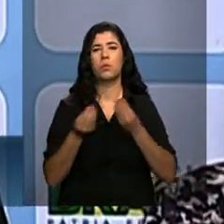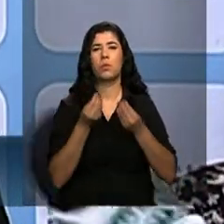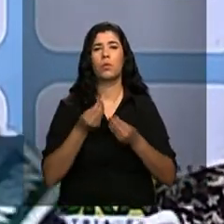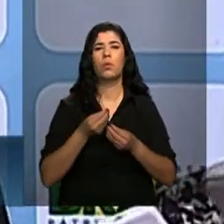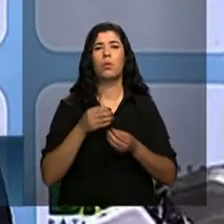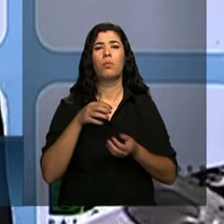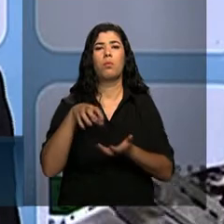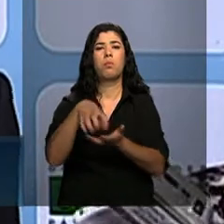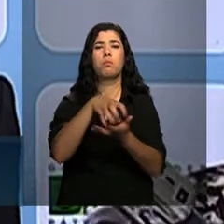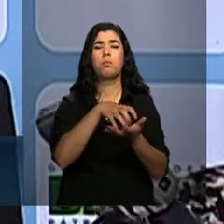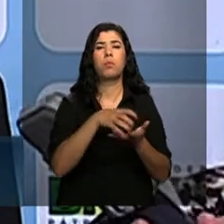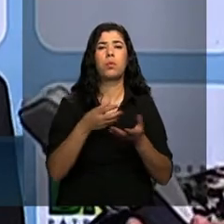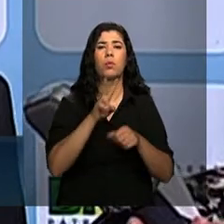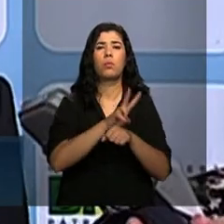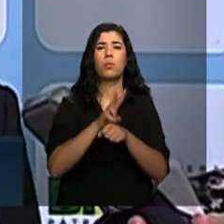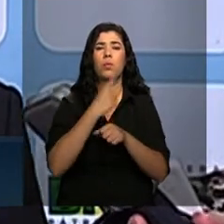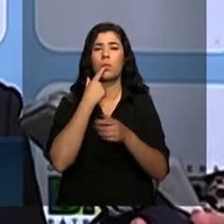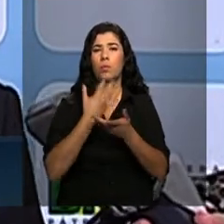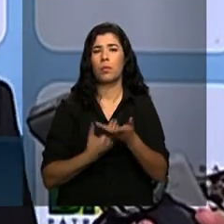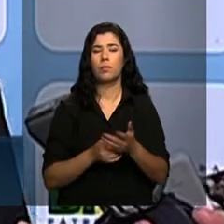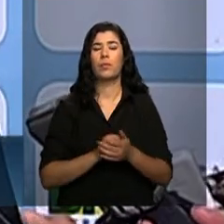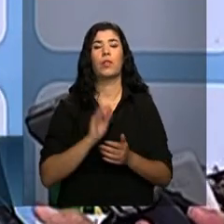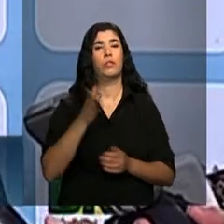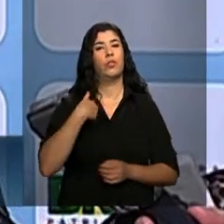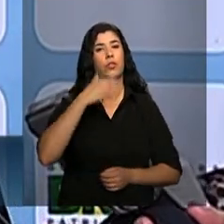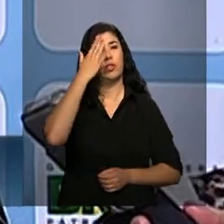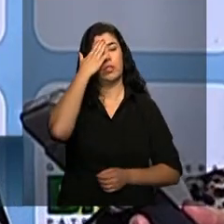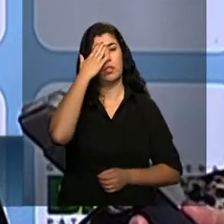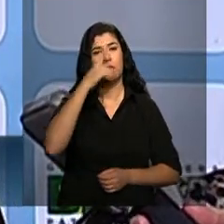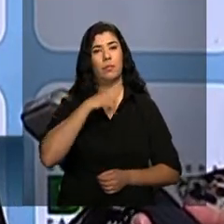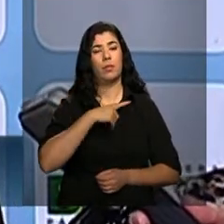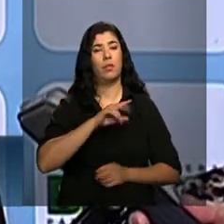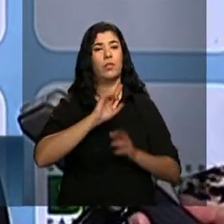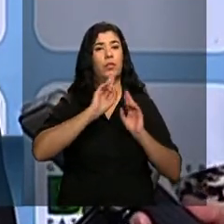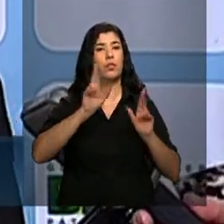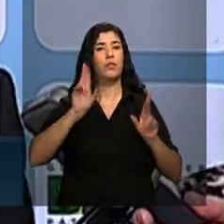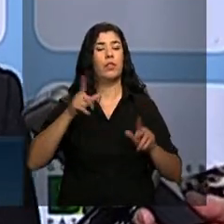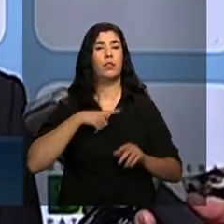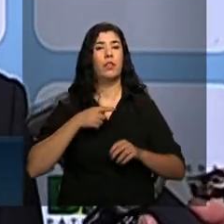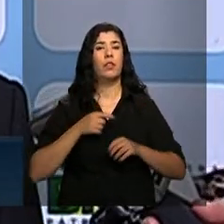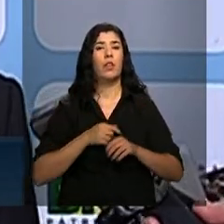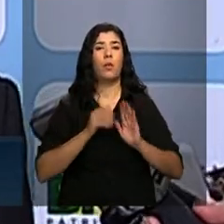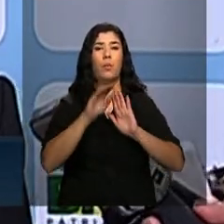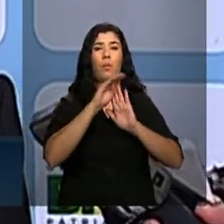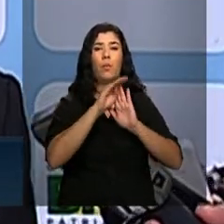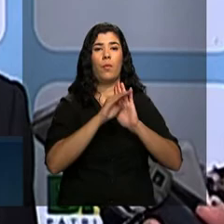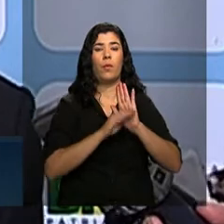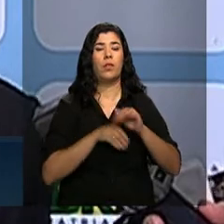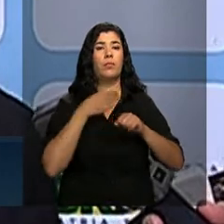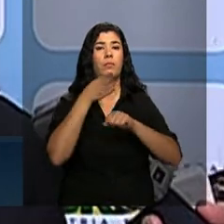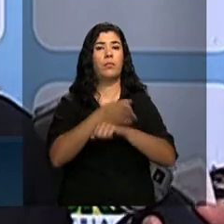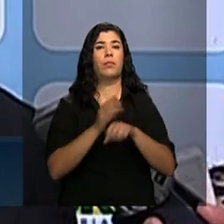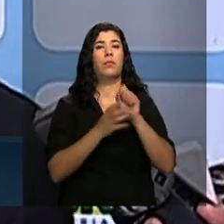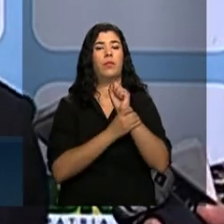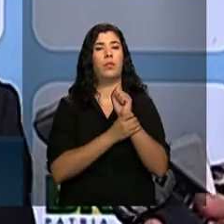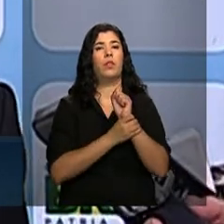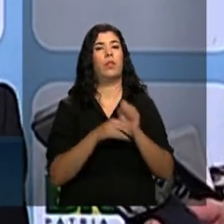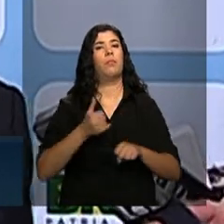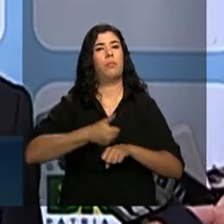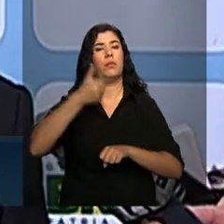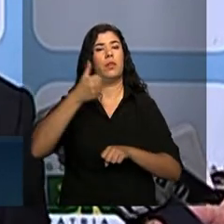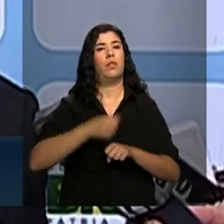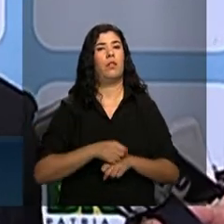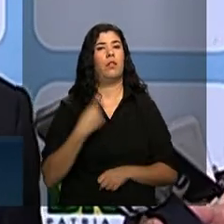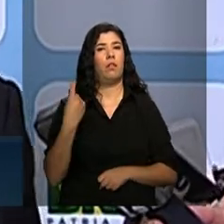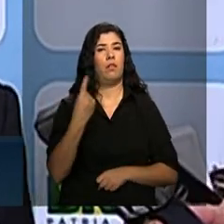sabe. Mas agora você vai ter, inclusive, com níveis de análise por segurança, de acesso muito maior. A coordenação de sangue